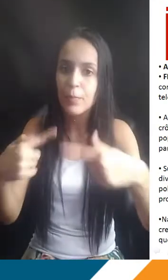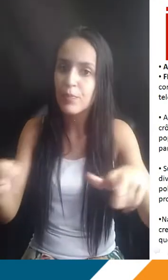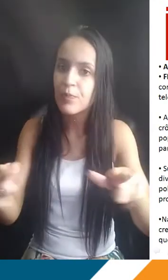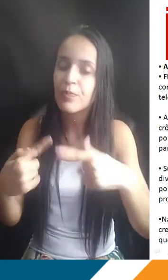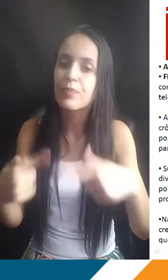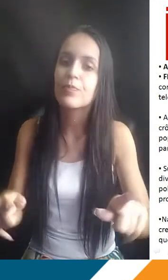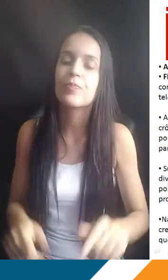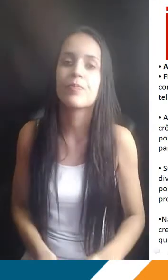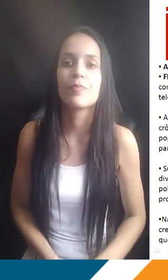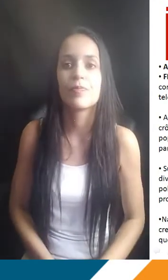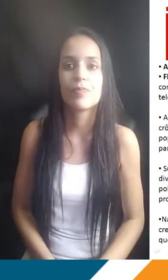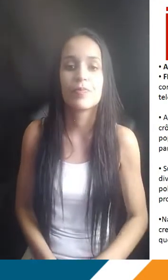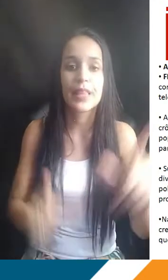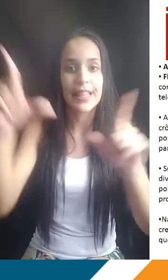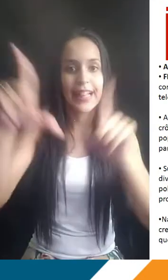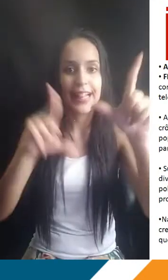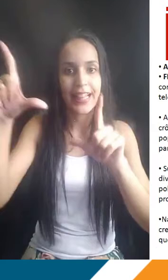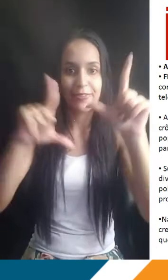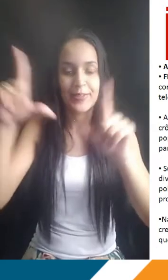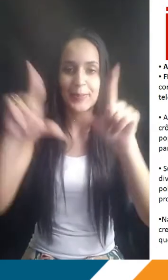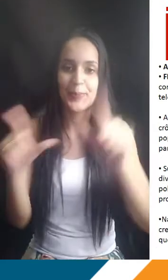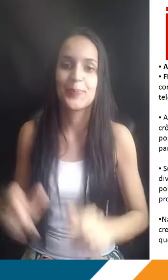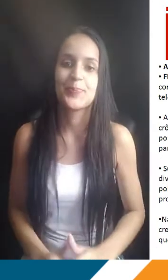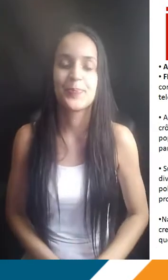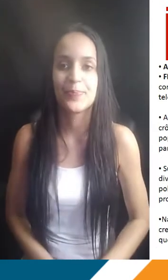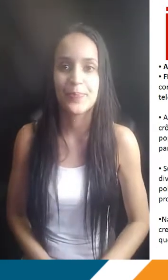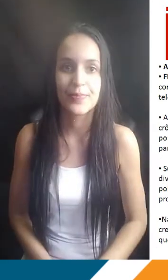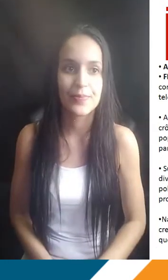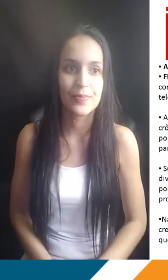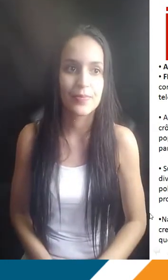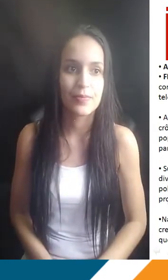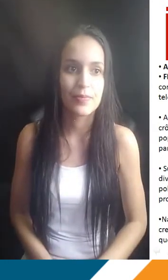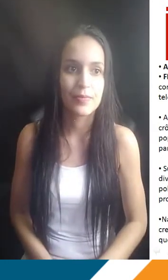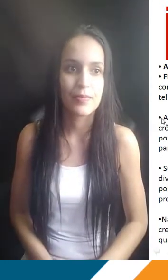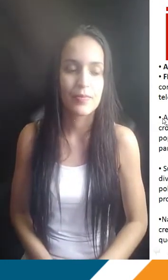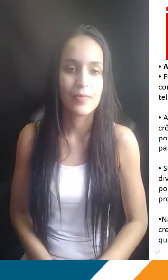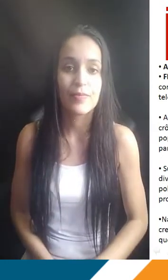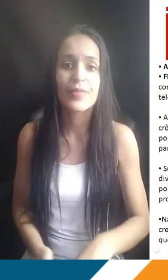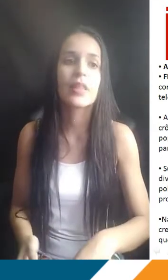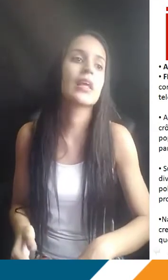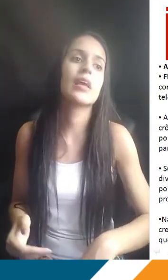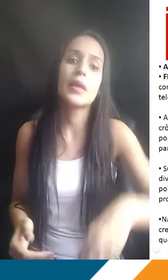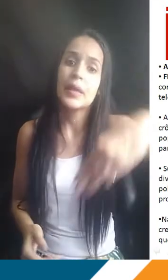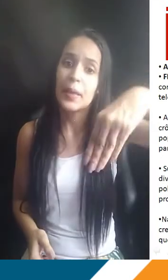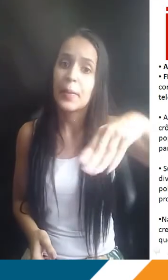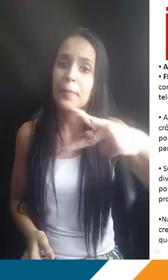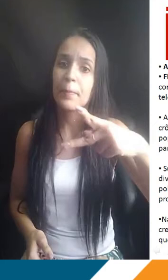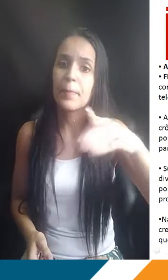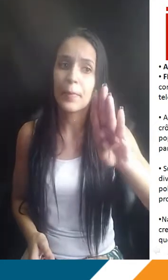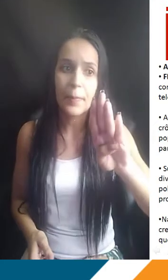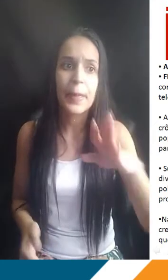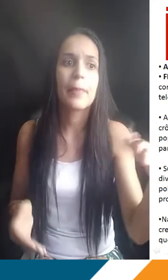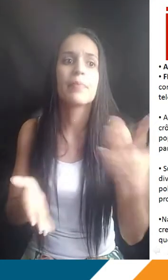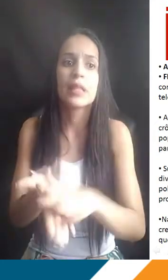como a Record e a Globo, entre os anos 65 e 72. A MPB, o samba e o rock